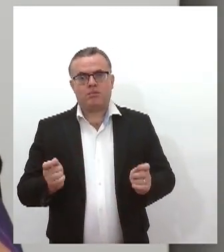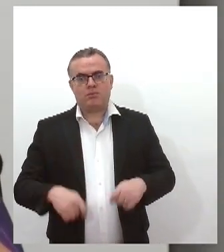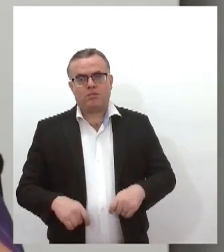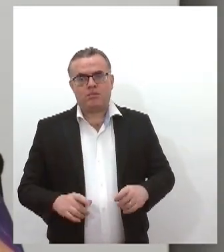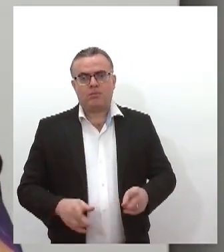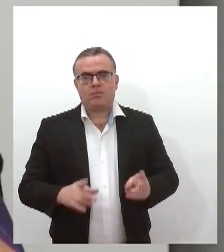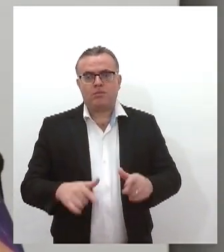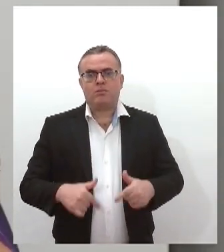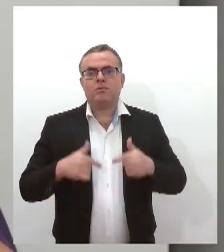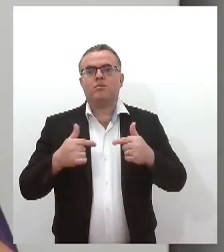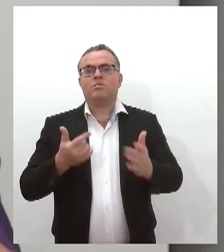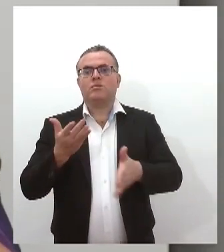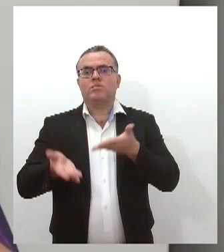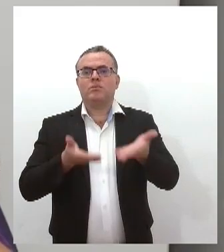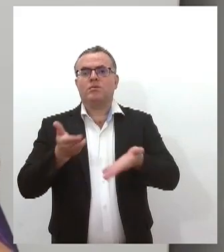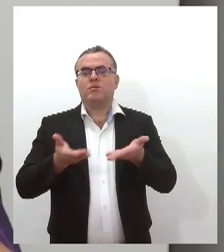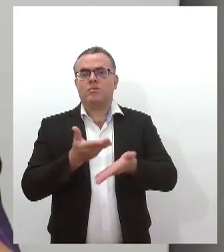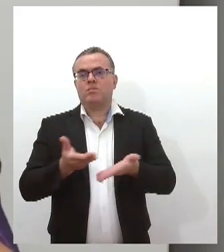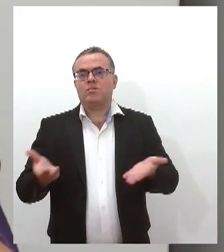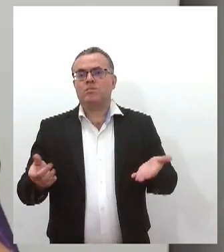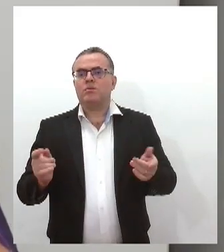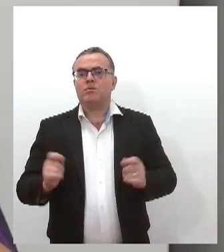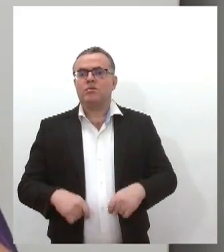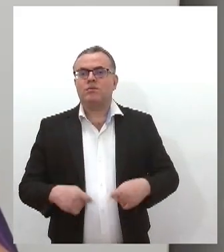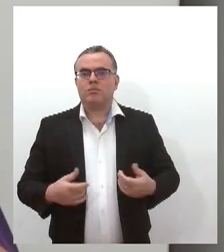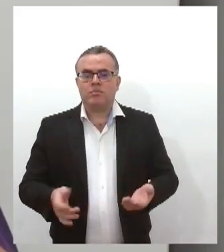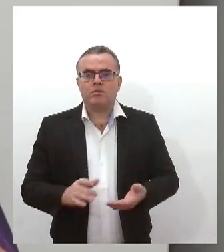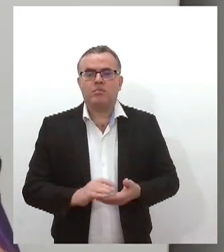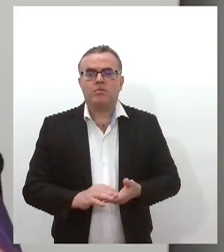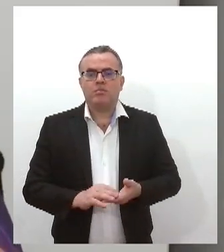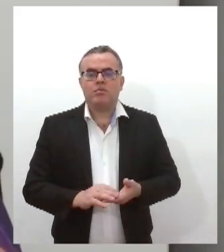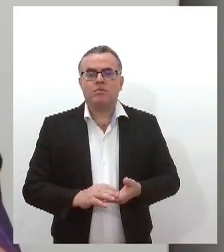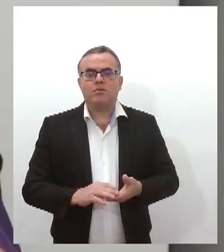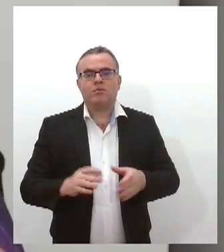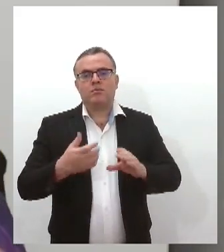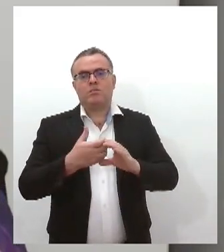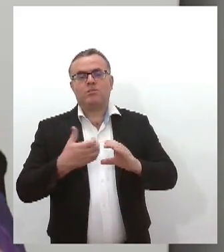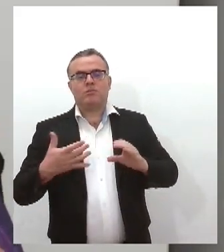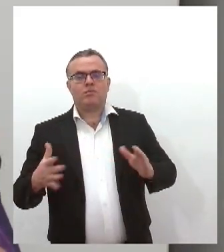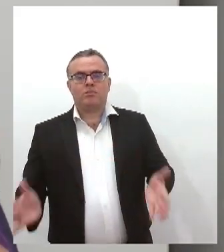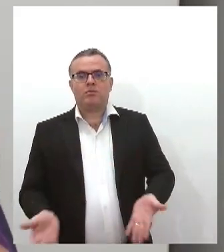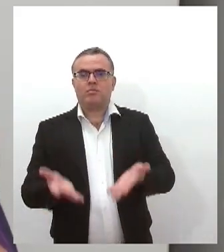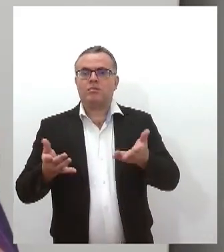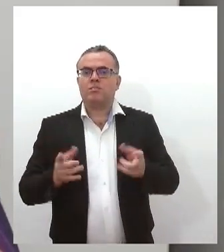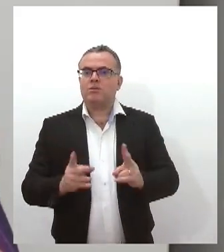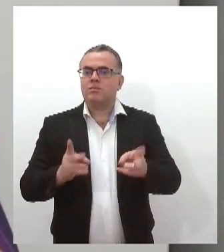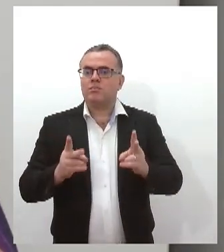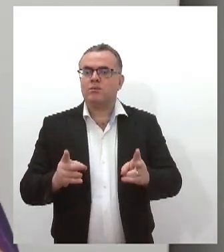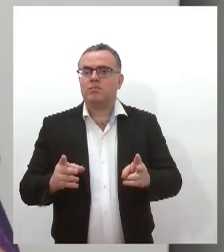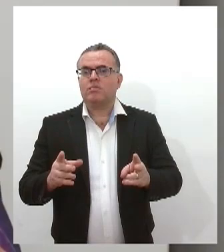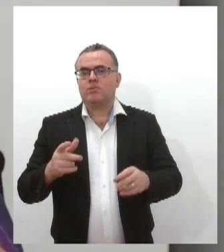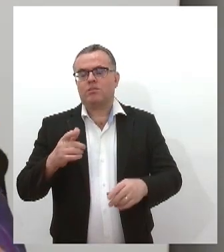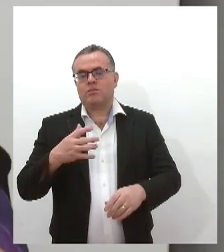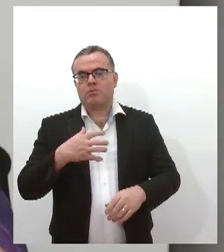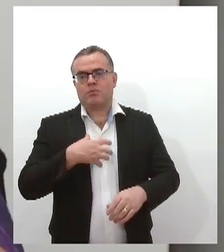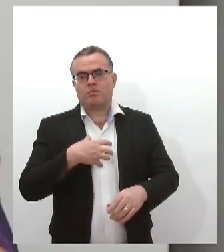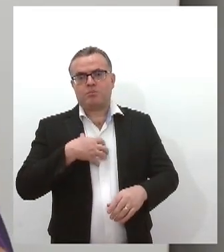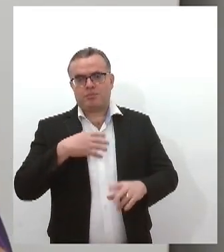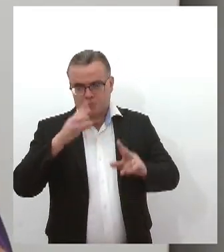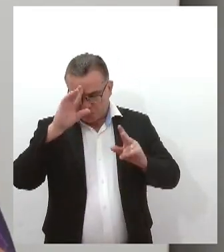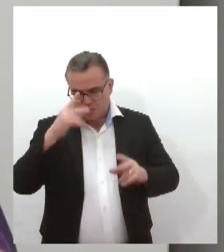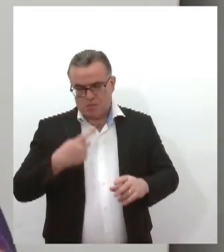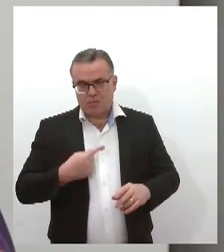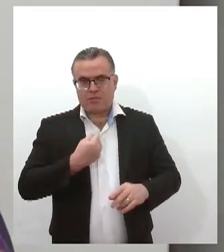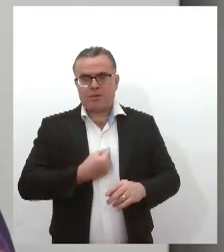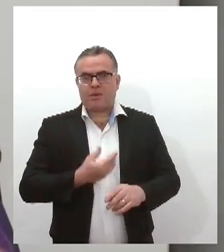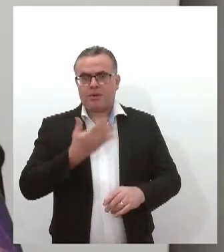tratamento. Funciona também nesse aspecto, de motivar para se cuidar, cuidar da alimentação